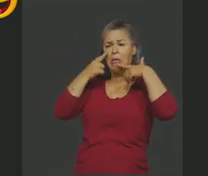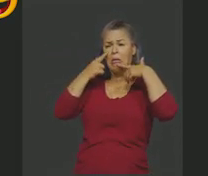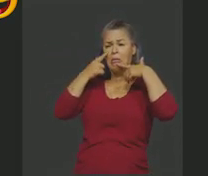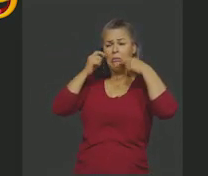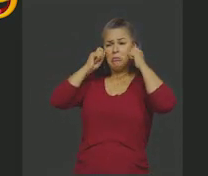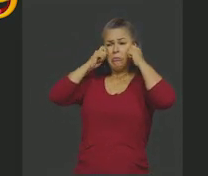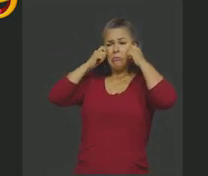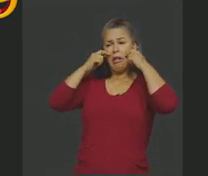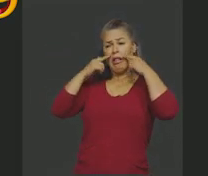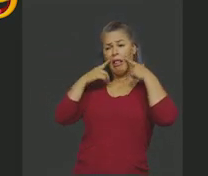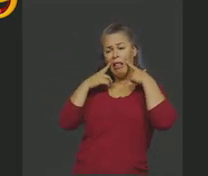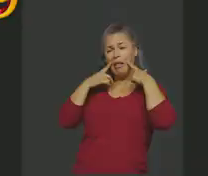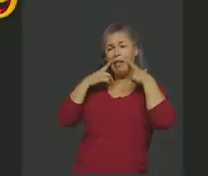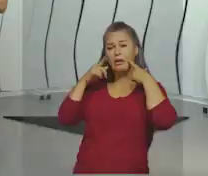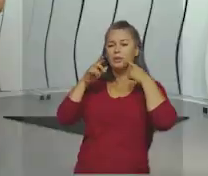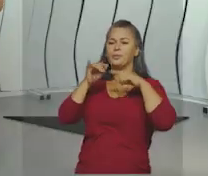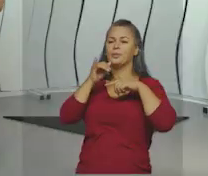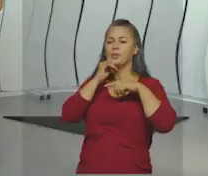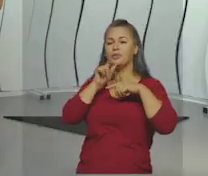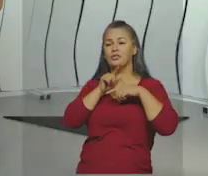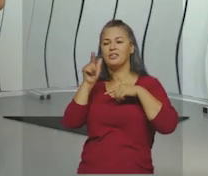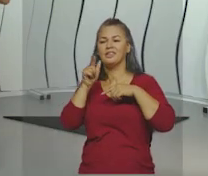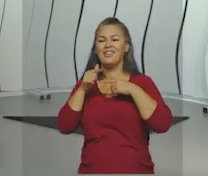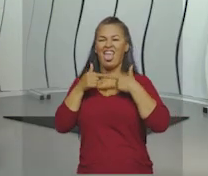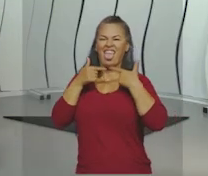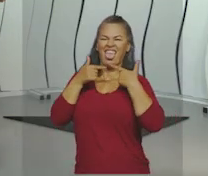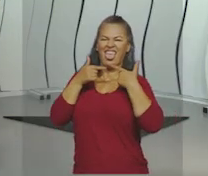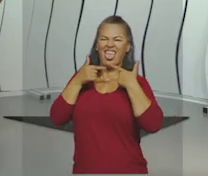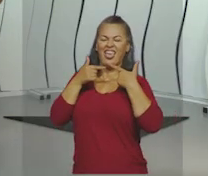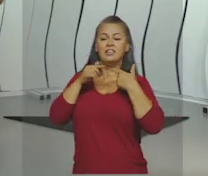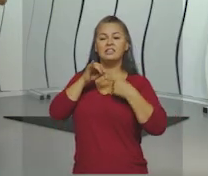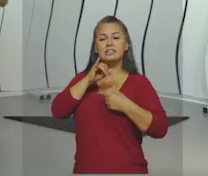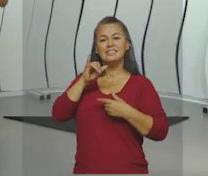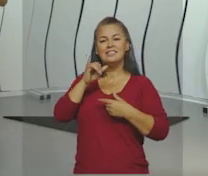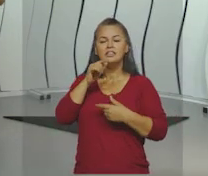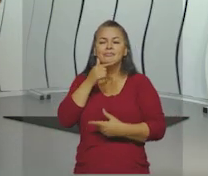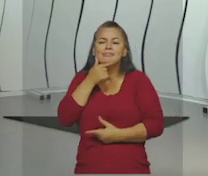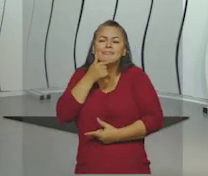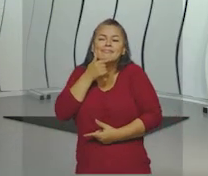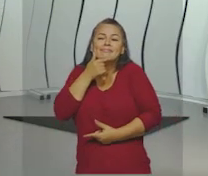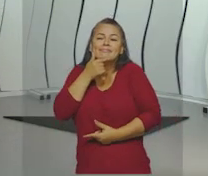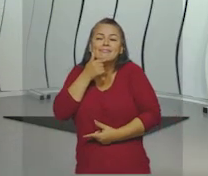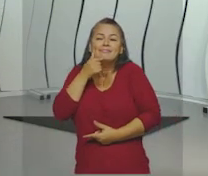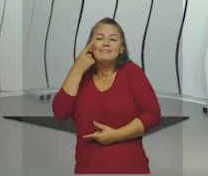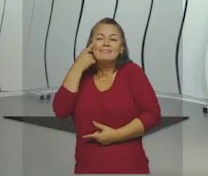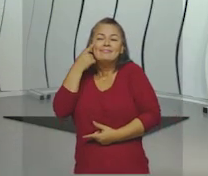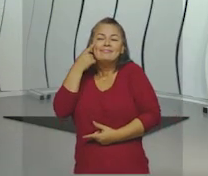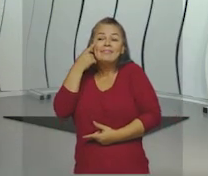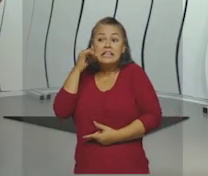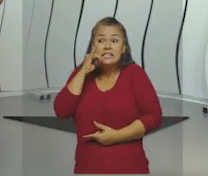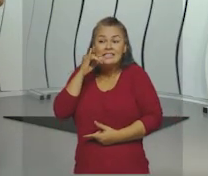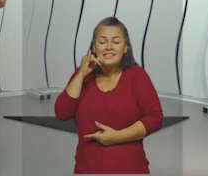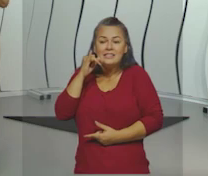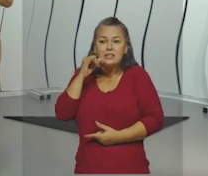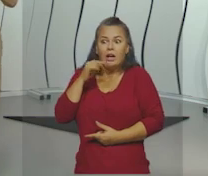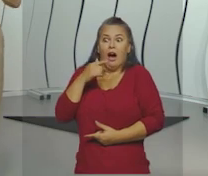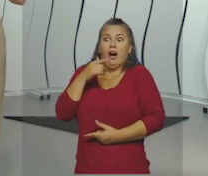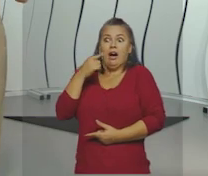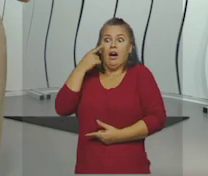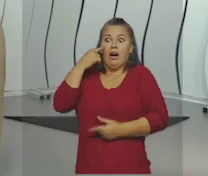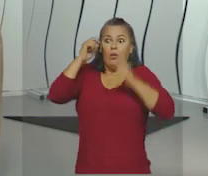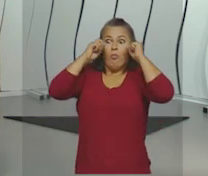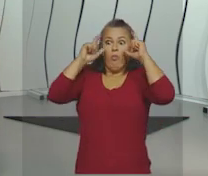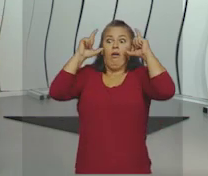diferente desse aqui que está fazendo uma palhaçada. Do sorrir, você fecha mais o olho. Eu estou assustada, eu arregalo o olho. Então,